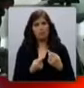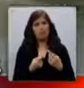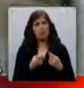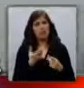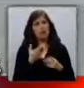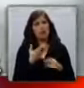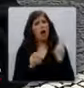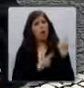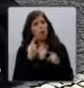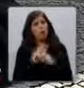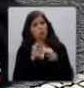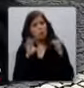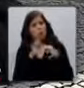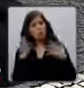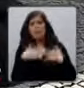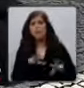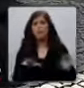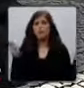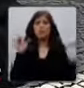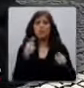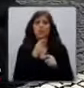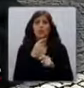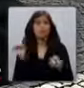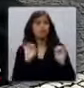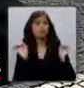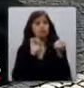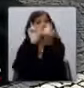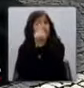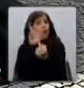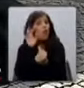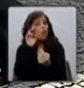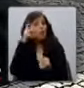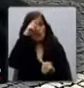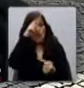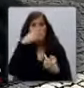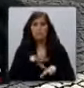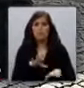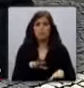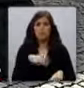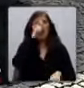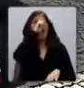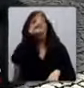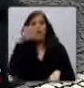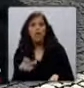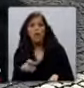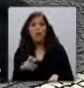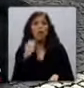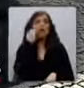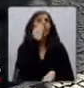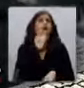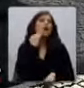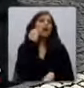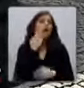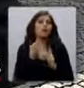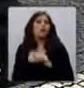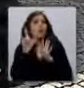o facto de não se ouvir, neste caso, o arguido, José Sócrates, não se trata de um erro processual